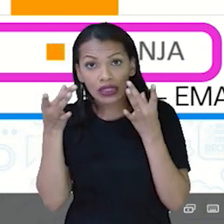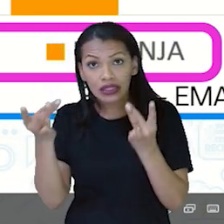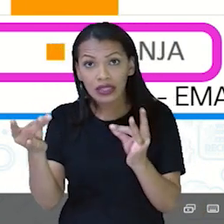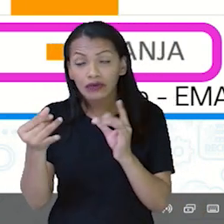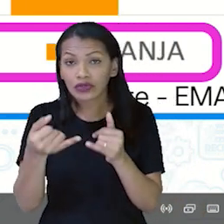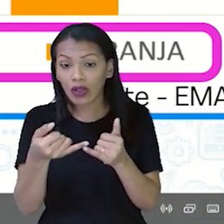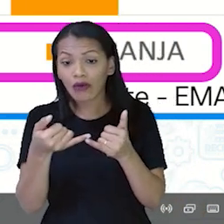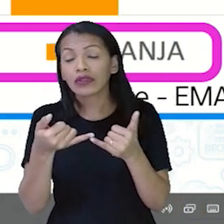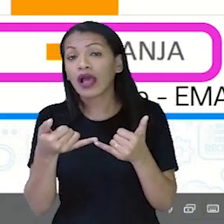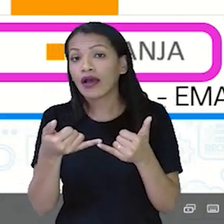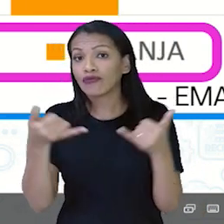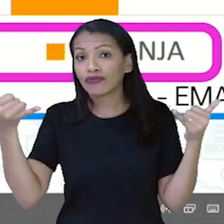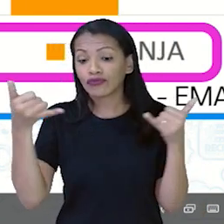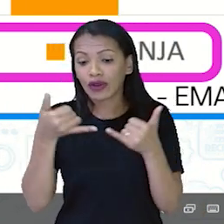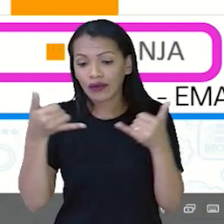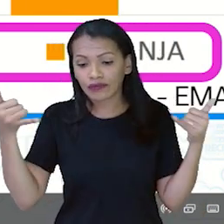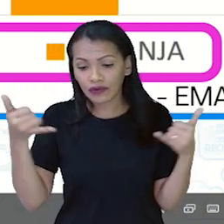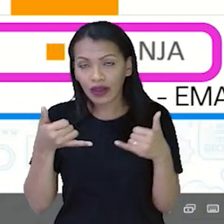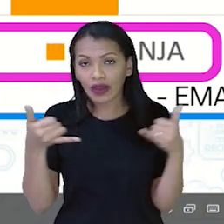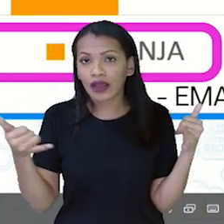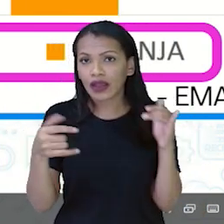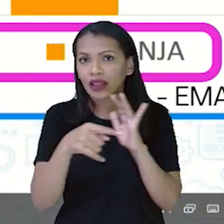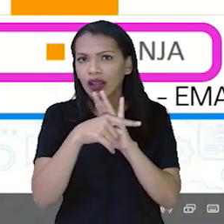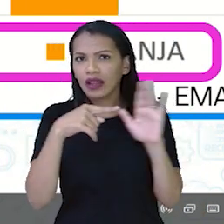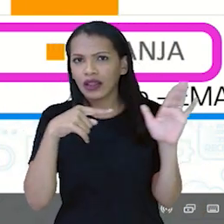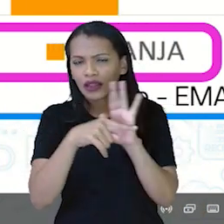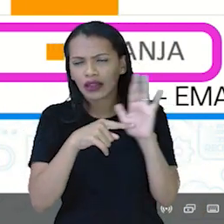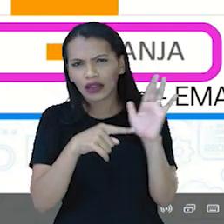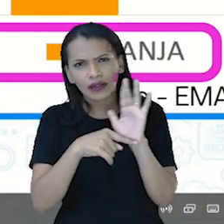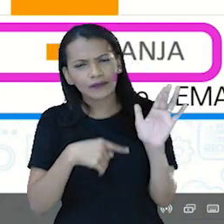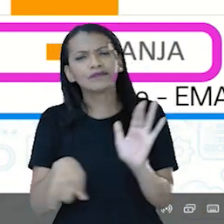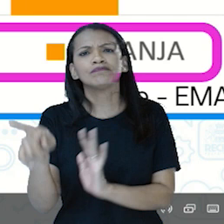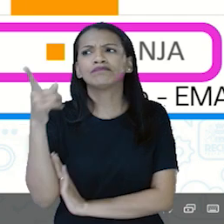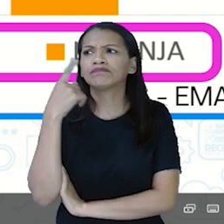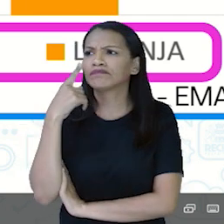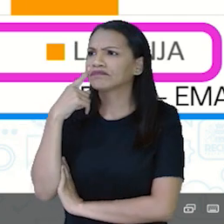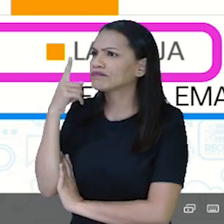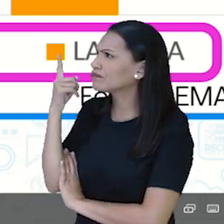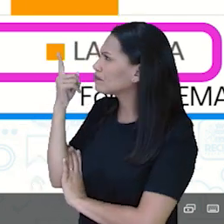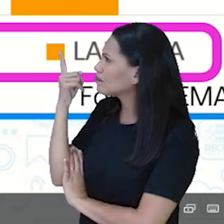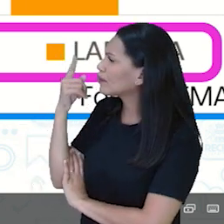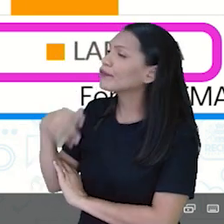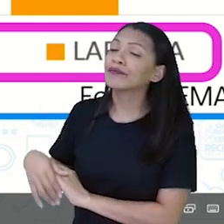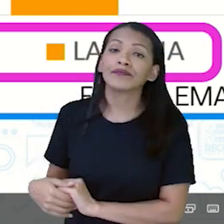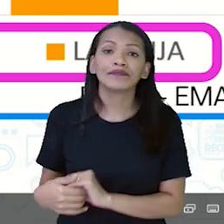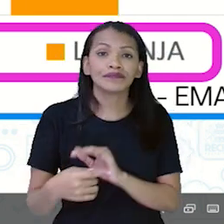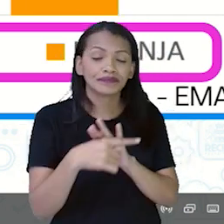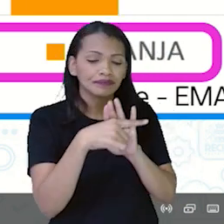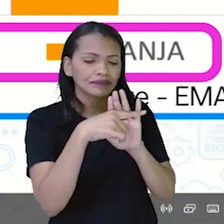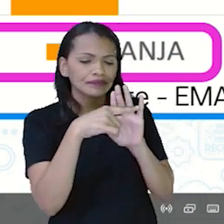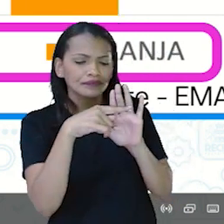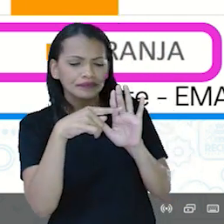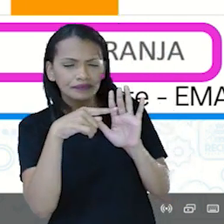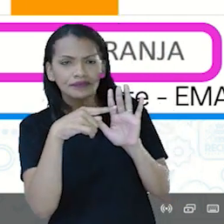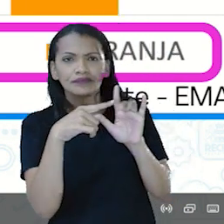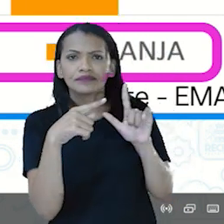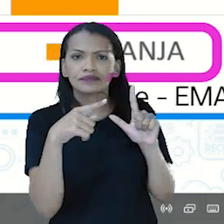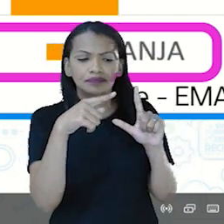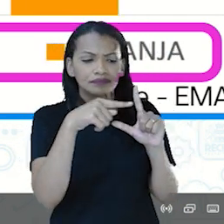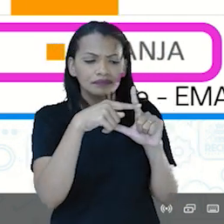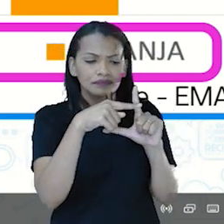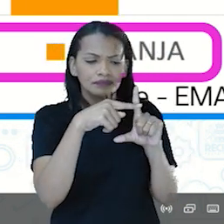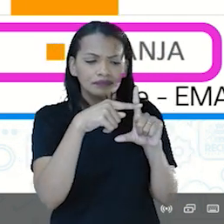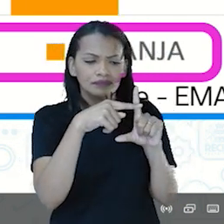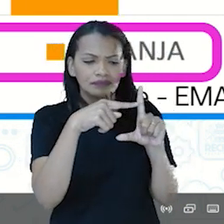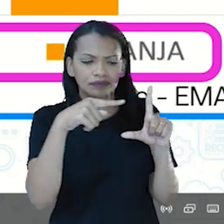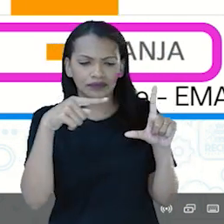aqui, ó. Mas se a gente chegar lá em cima, a gente vai olhar. Na barrinha da acerola, ela encosta na linha